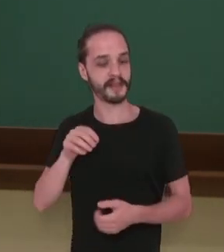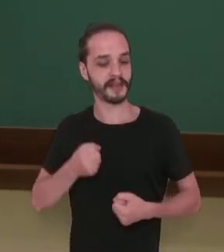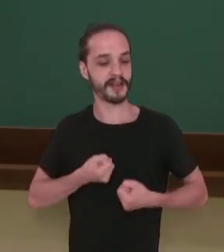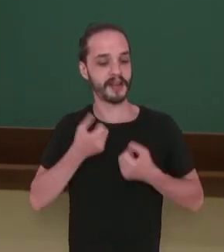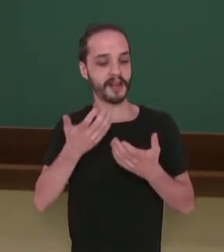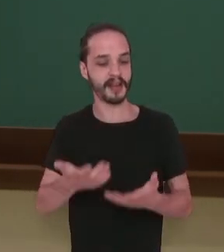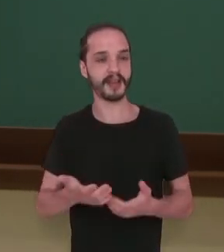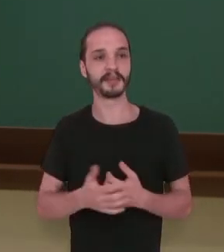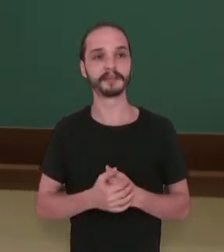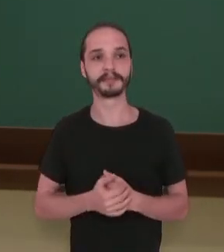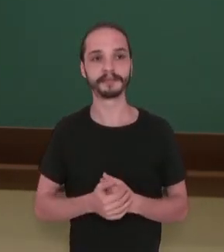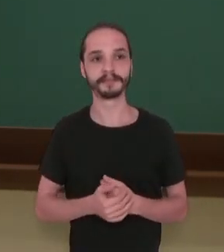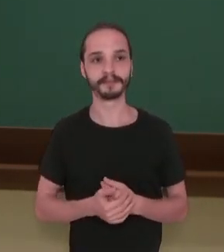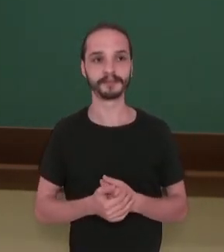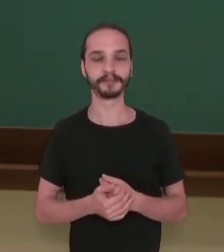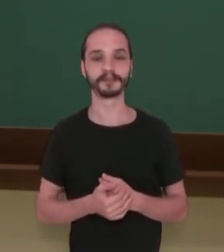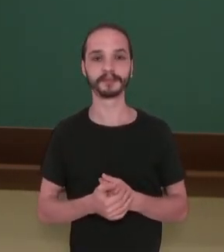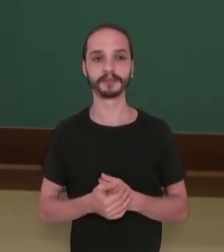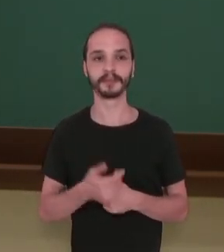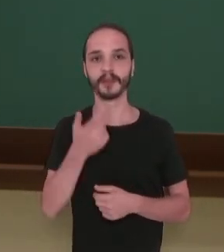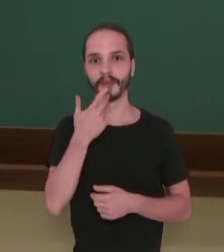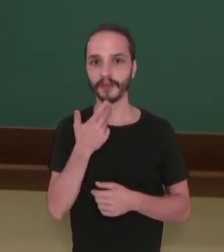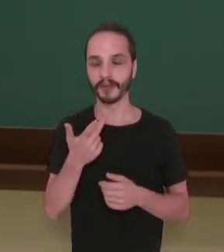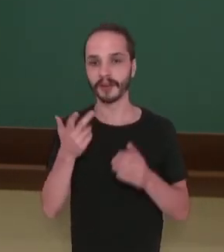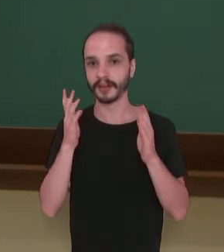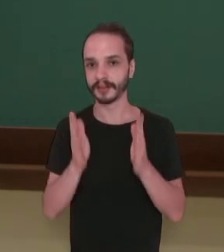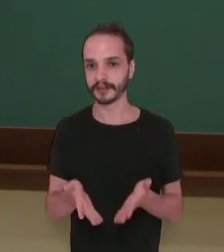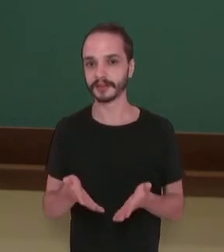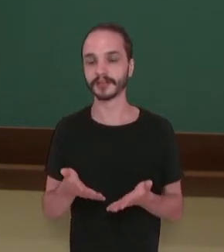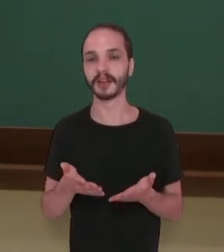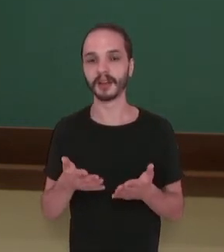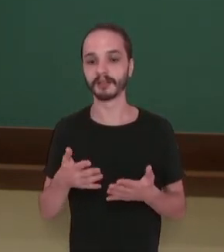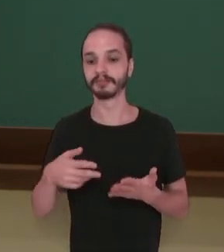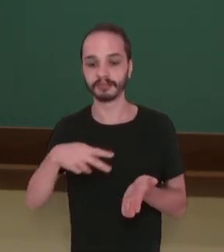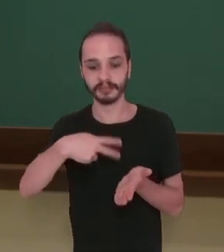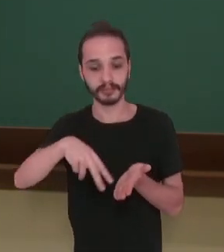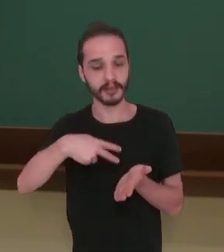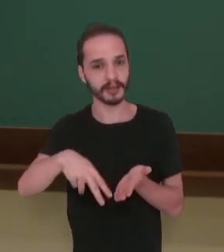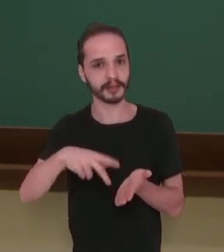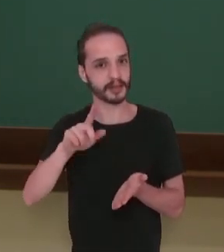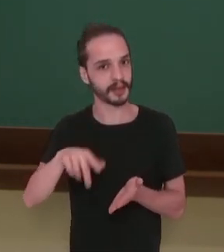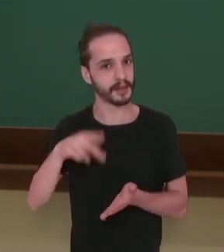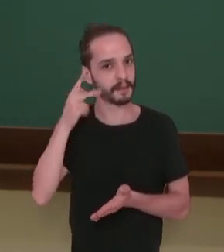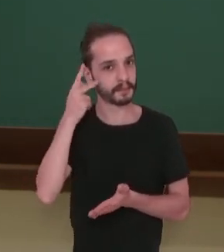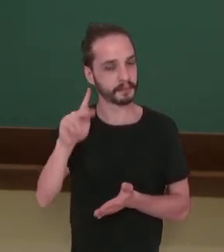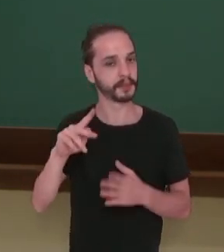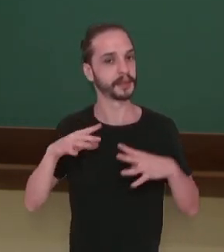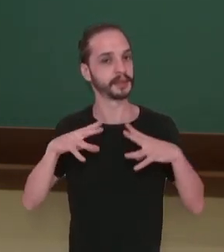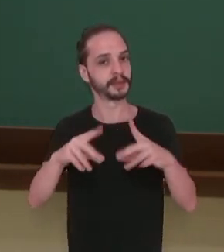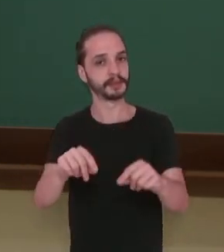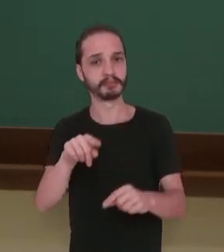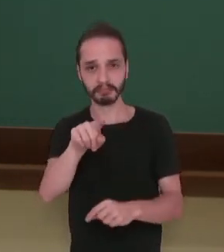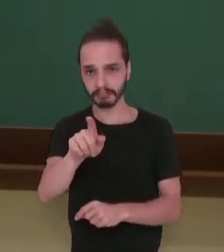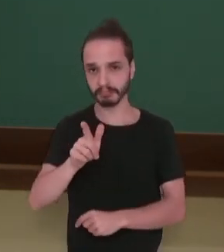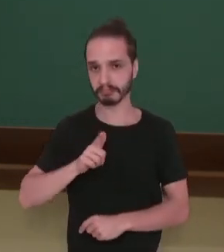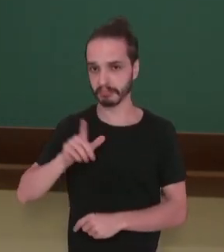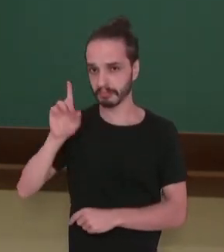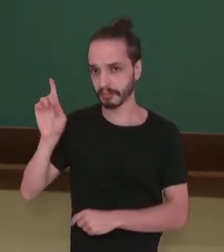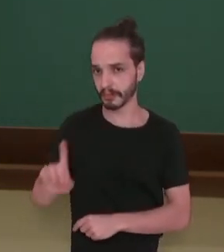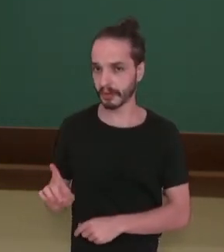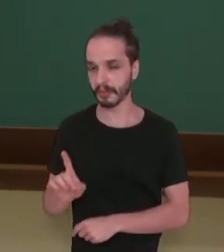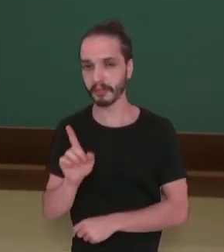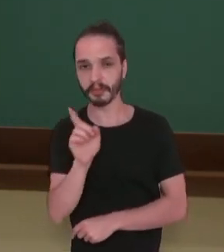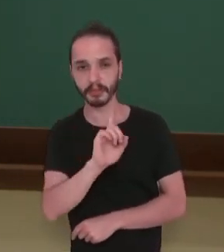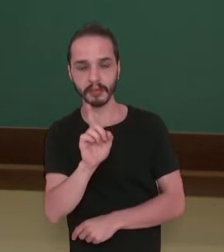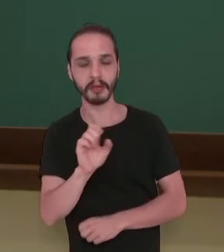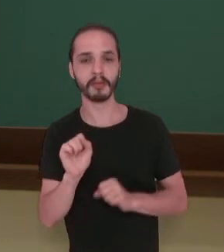corporalmente. Como eu disse, né, a dança é para todos. Então, independente se você tem ou não alguma deficiência,